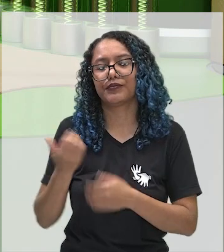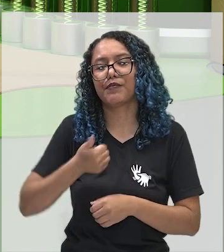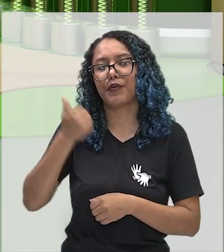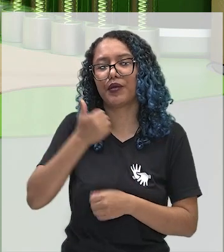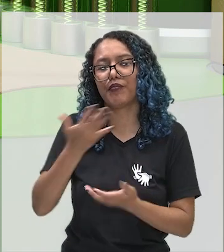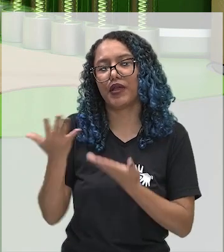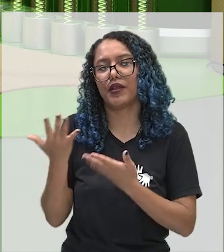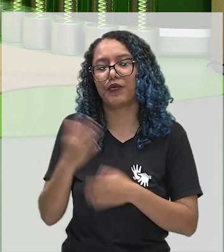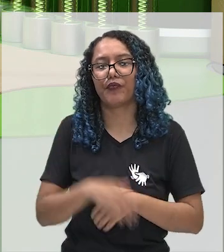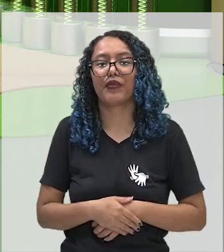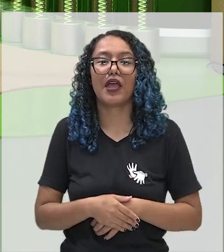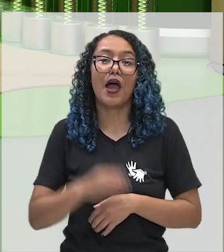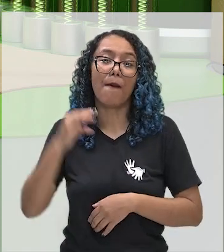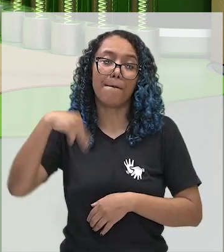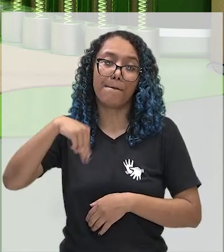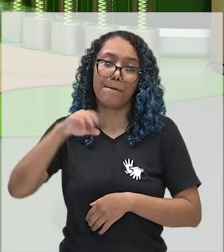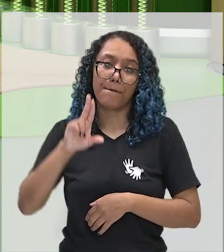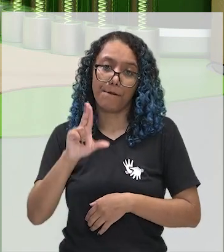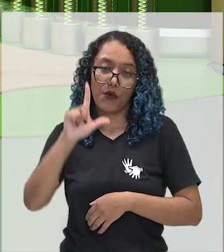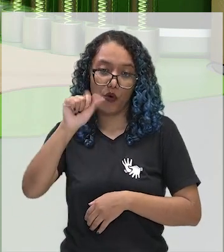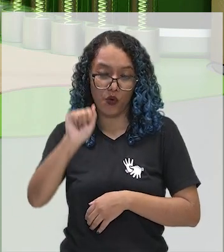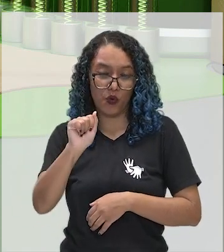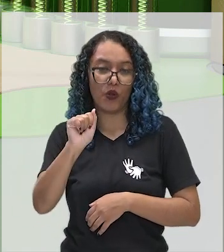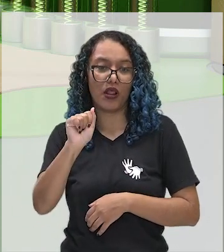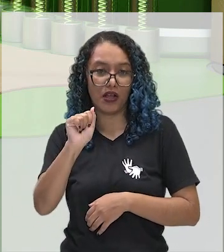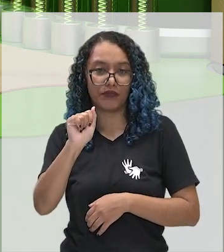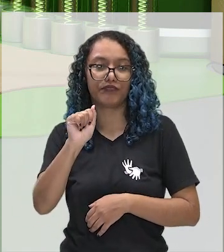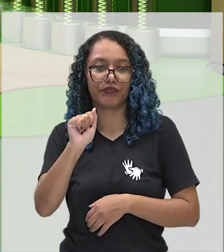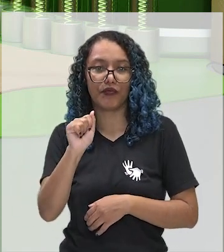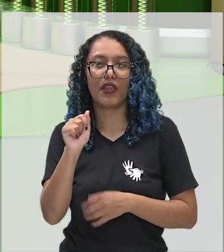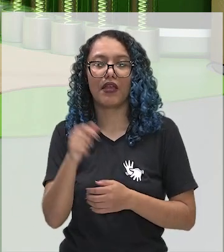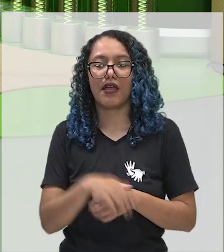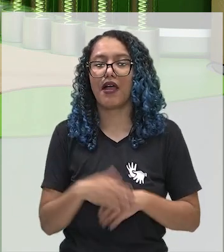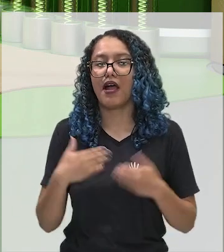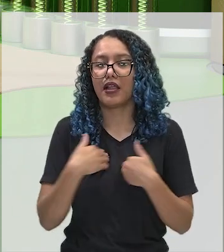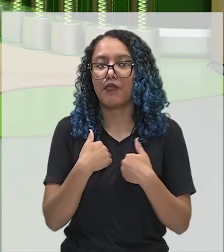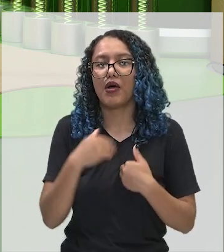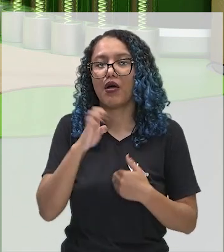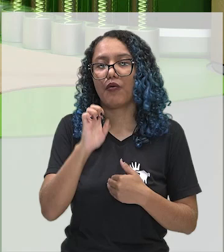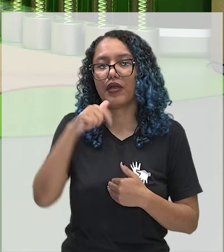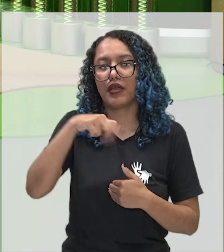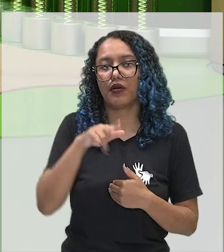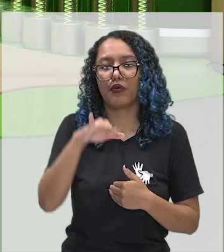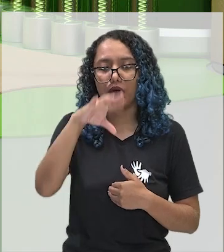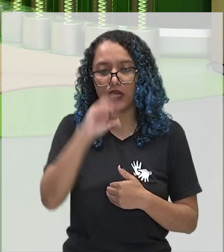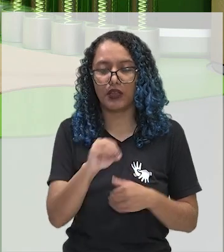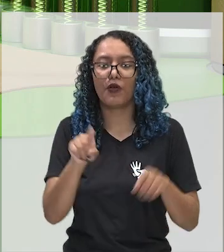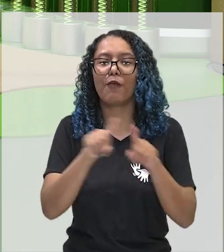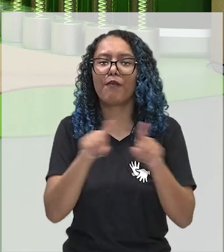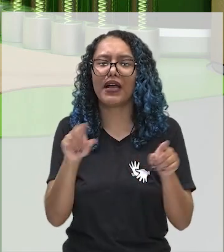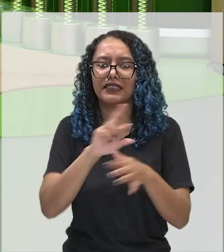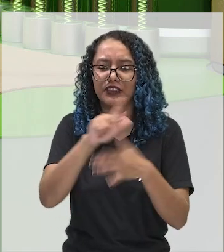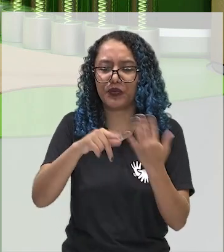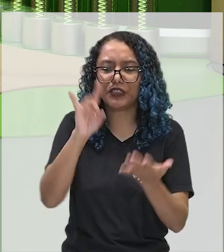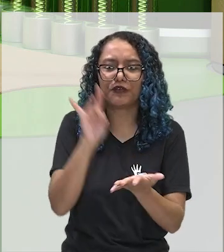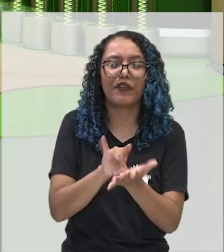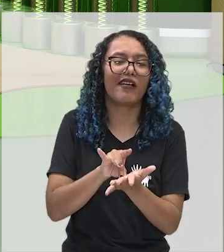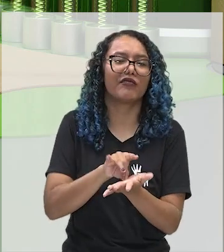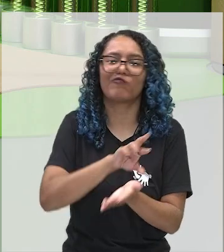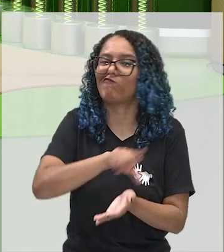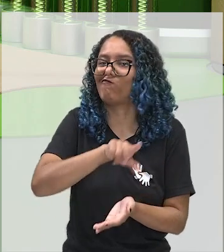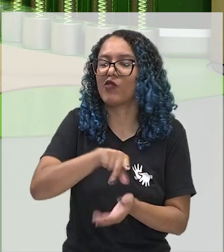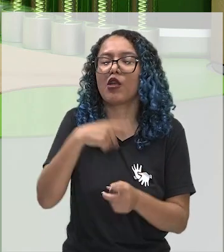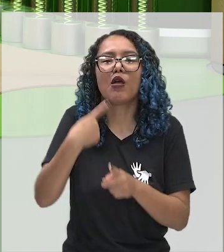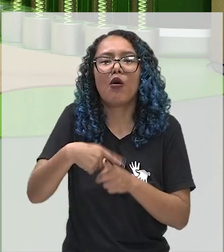é, no caso, a mula, que é um animal aí equino, mas ela não é uma espécie propriamente dita,